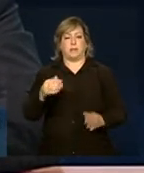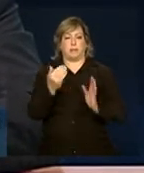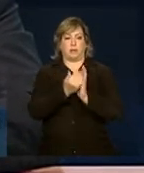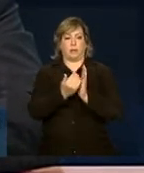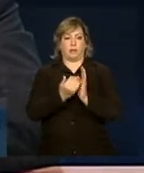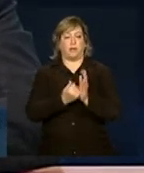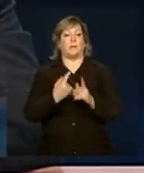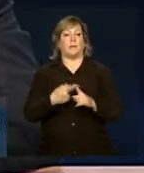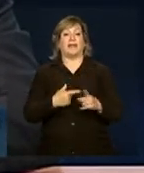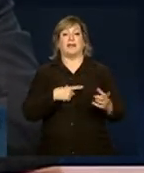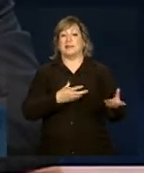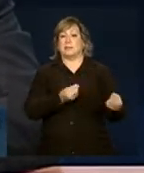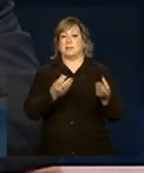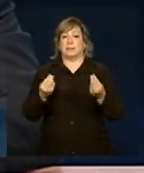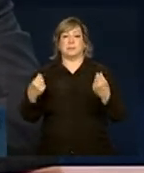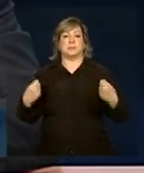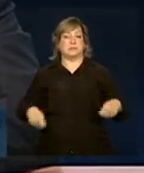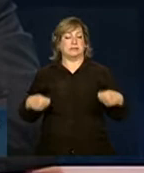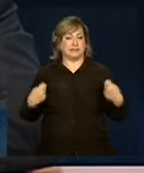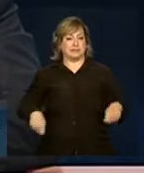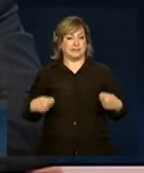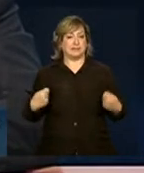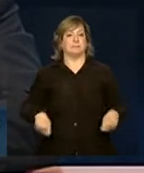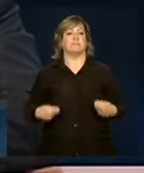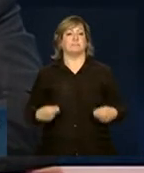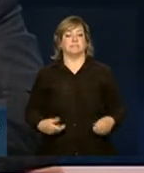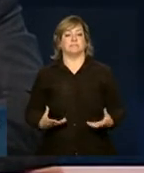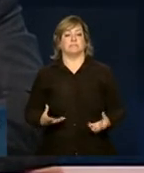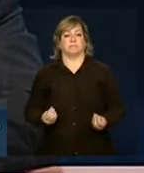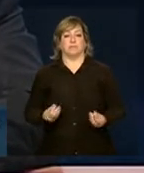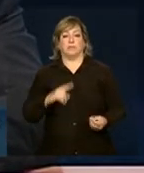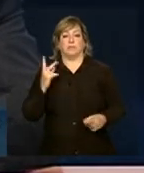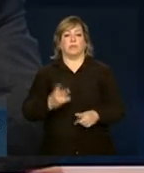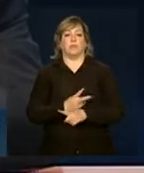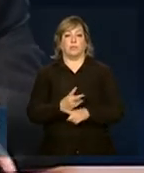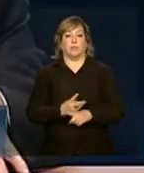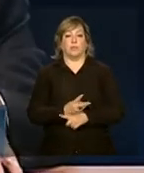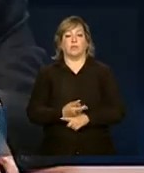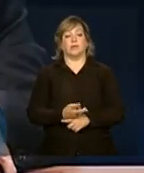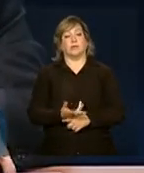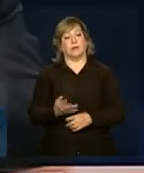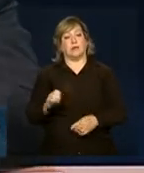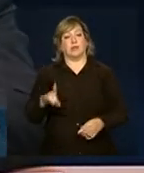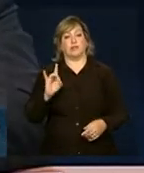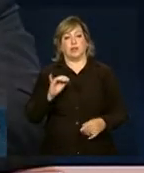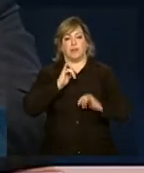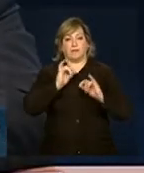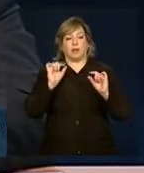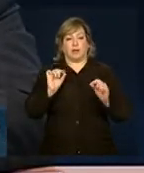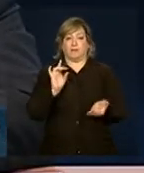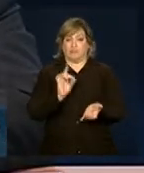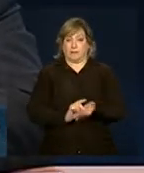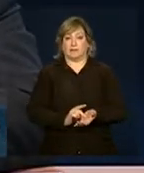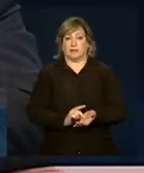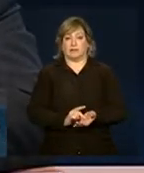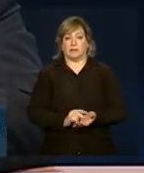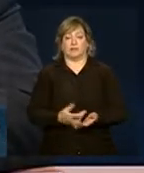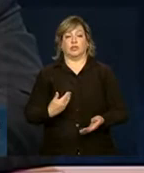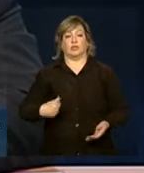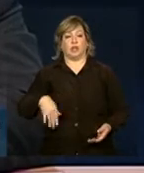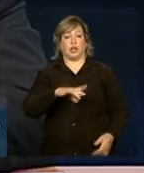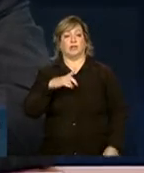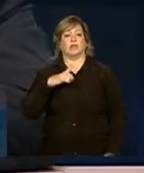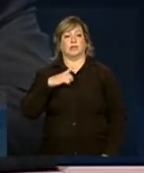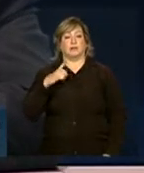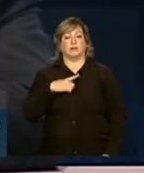porque tem muita demanda tem muito muita muita procura e basta dizer que de fato nós